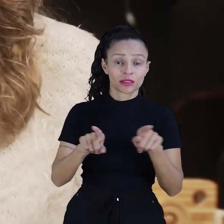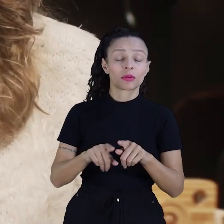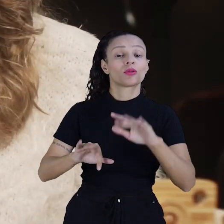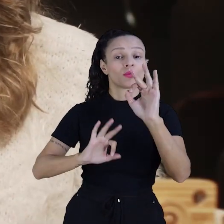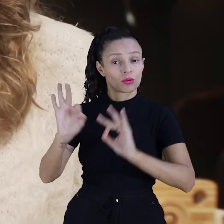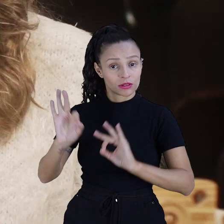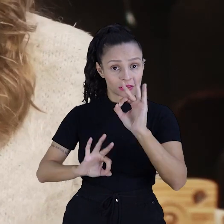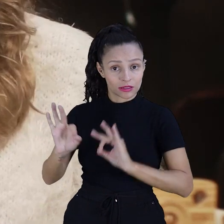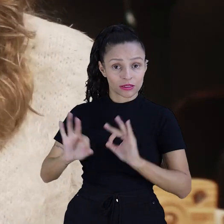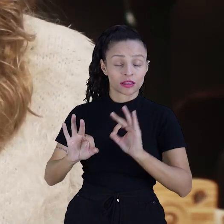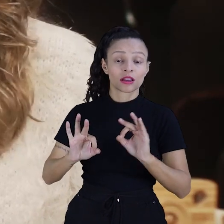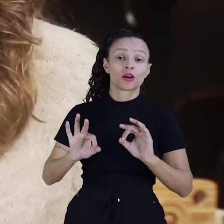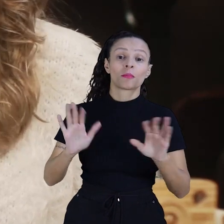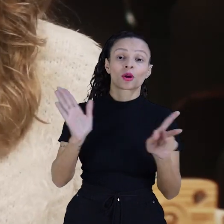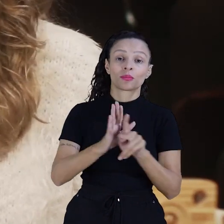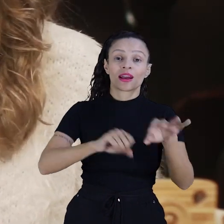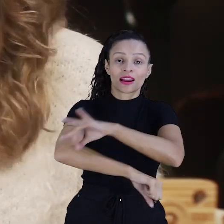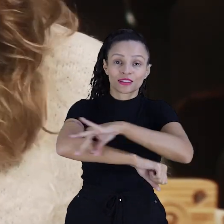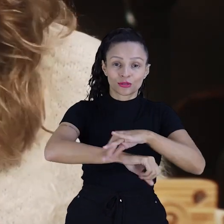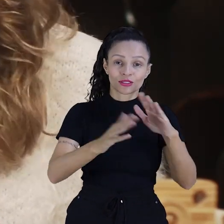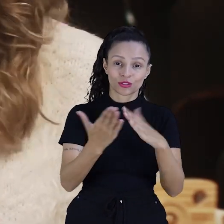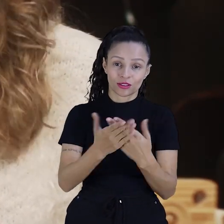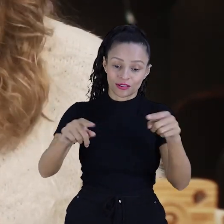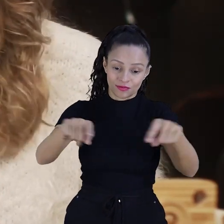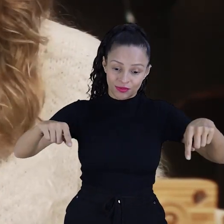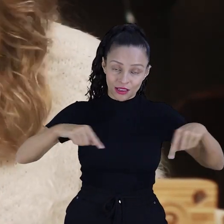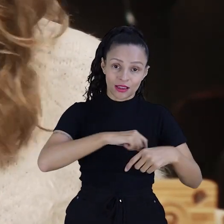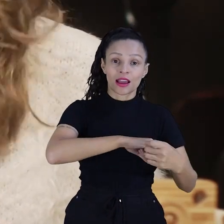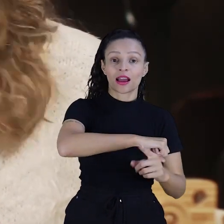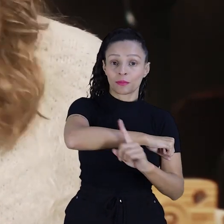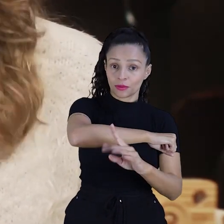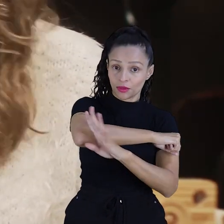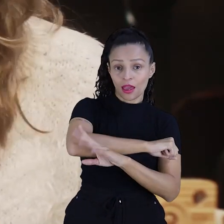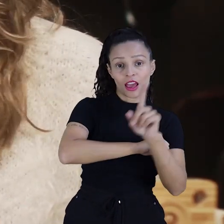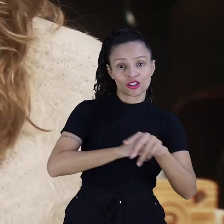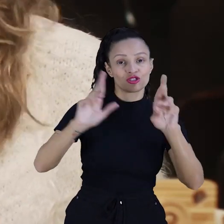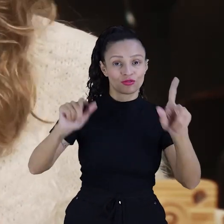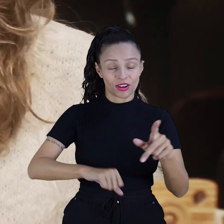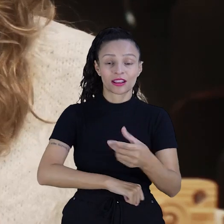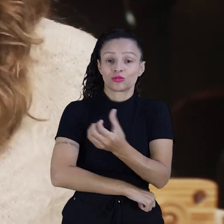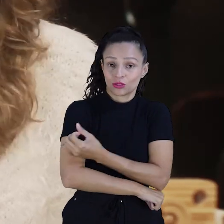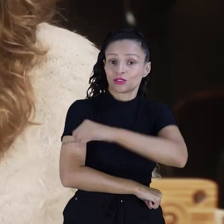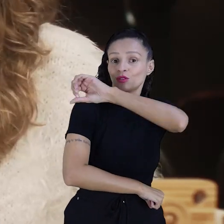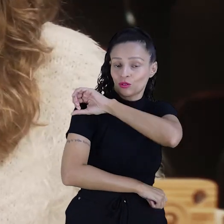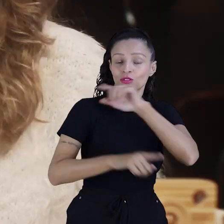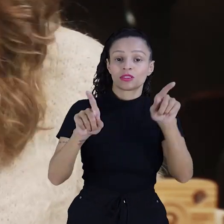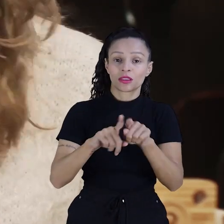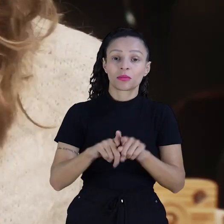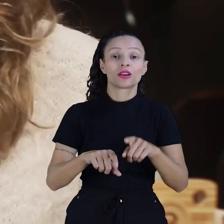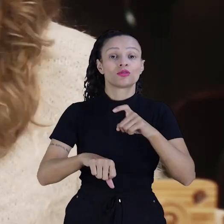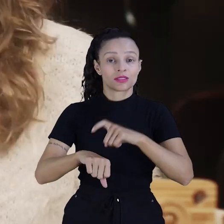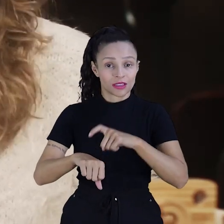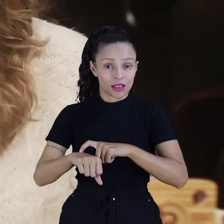própria organização da arquitetura da sala de aula, numa educação infantil, ela é diferente no ensino fundamental. Assim como o tempo das aulas